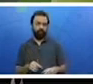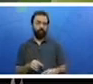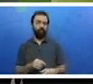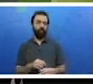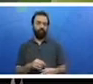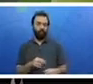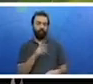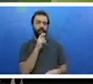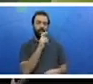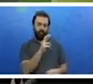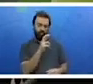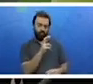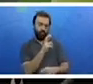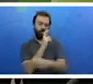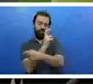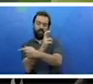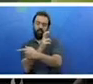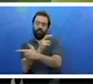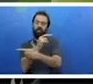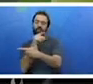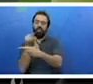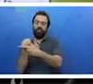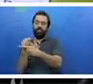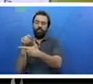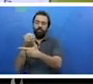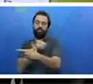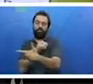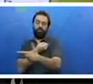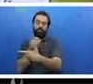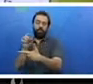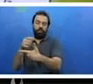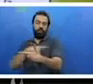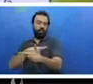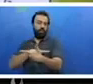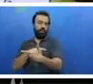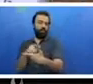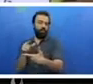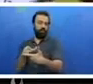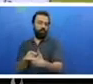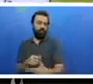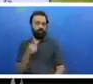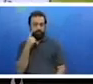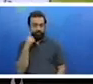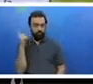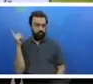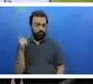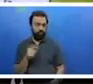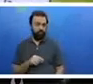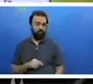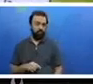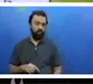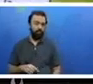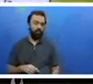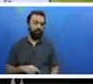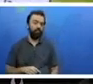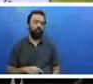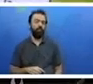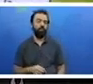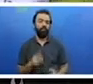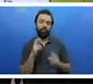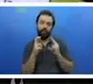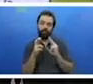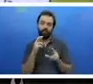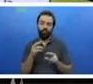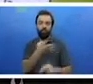por esses valores para descobrir o que está faltando. Está aqui a nossa tabelinha bonitinha, com nossos